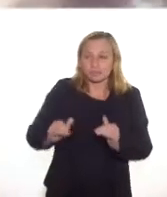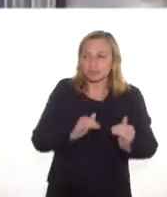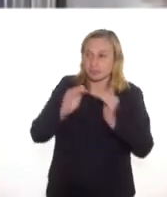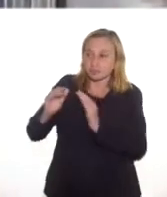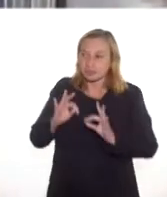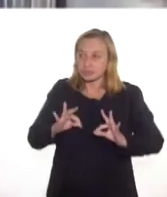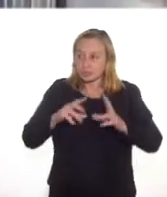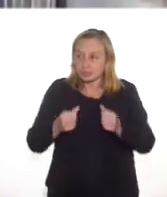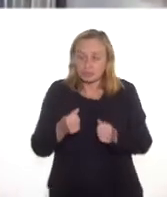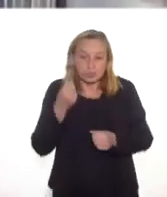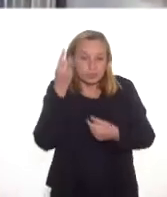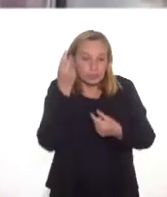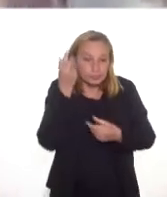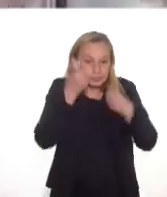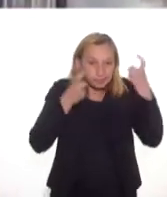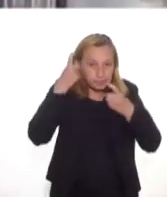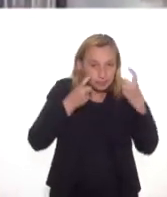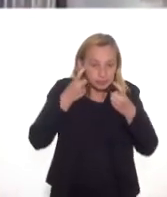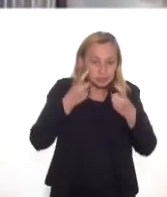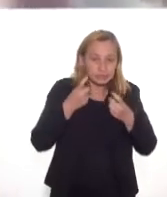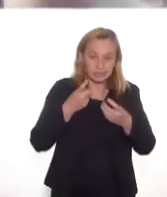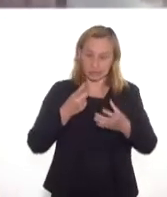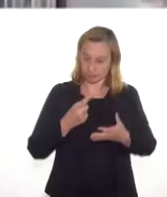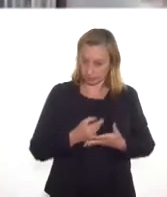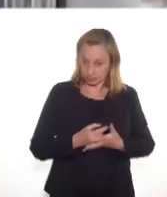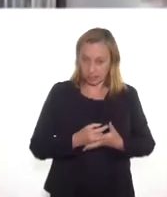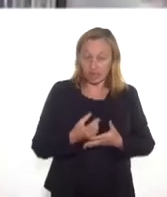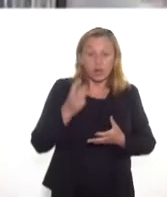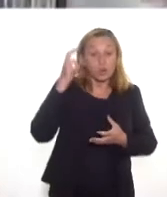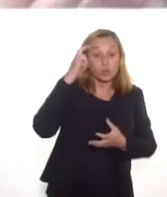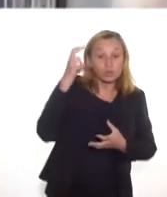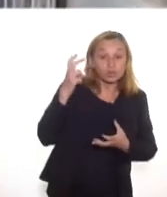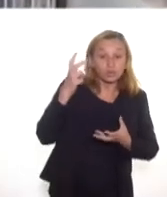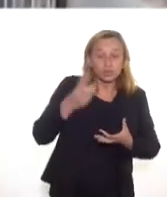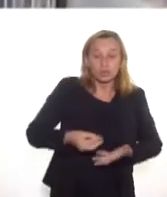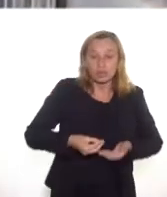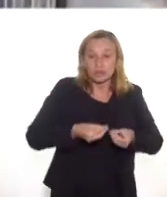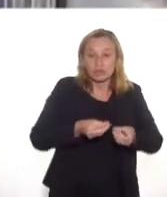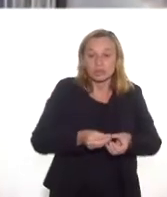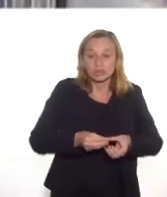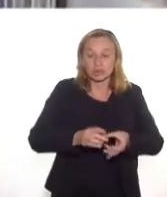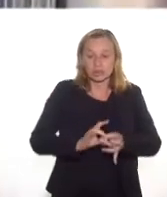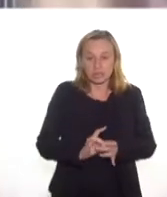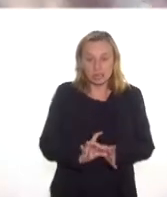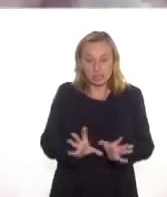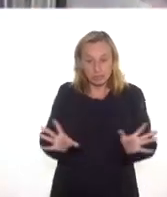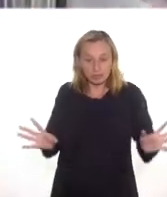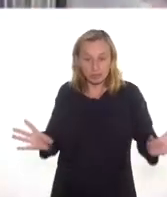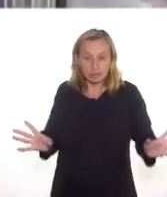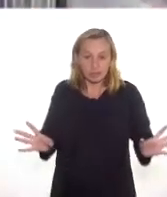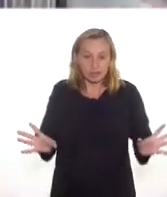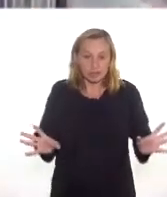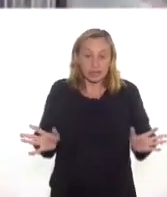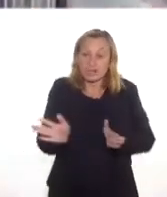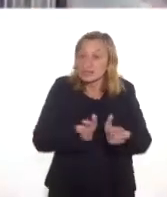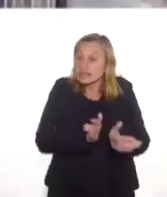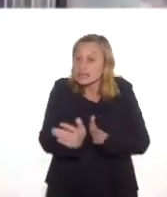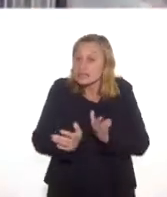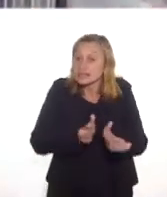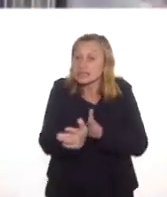a preocupação é em levar cultura, abrir espaços